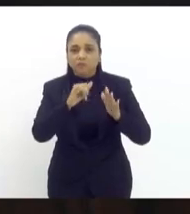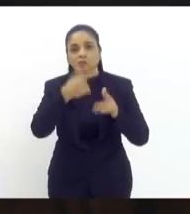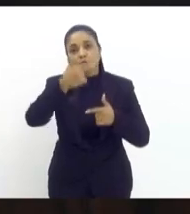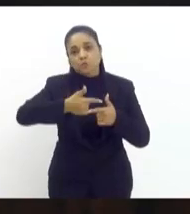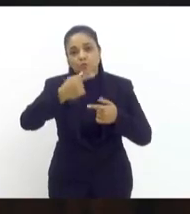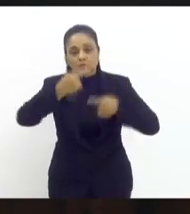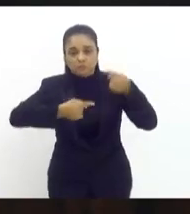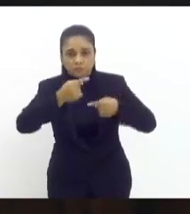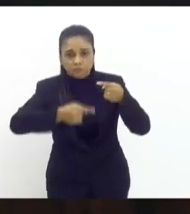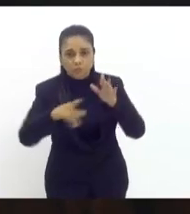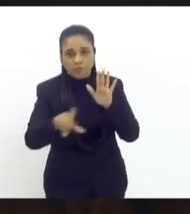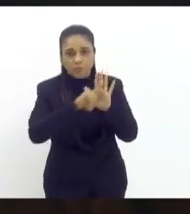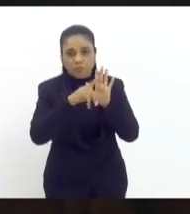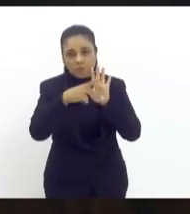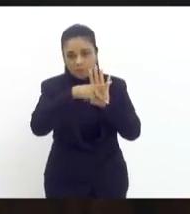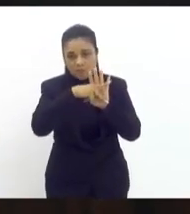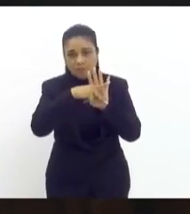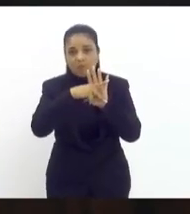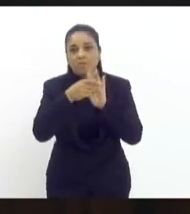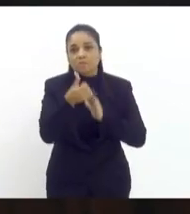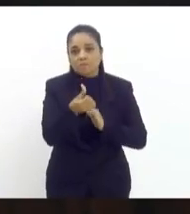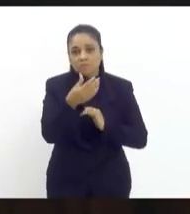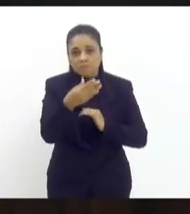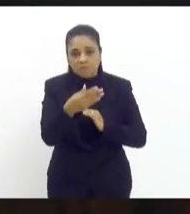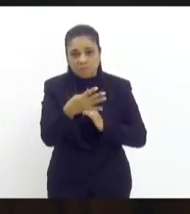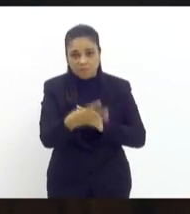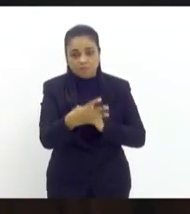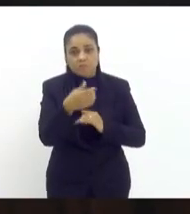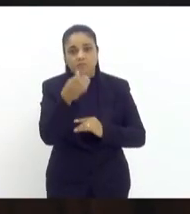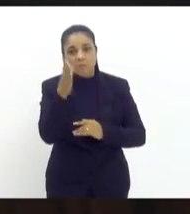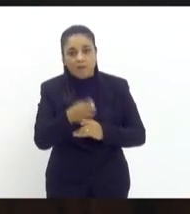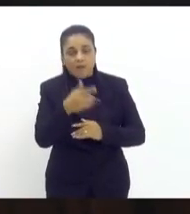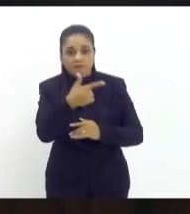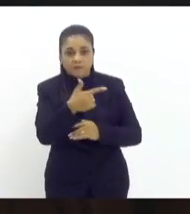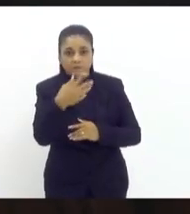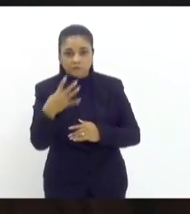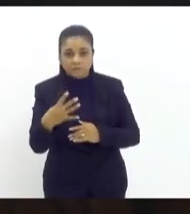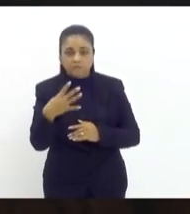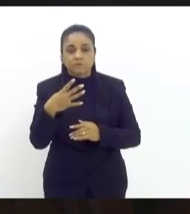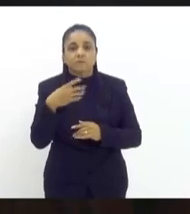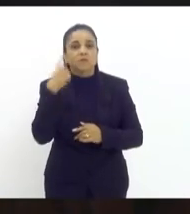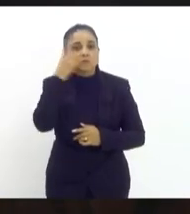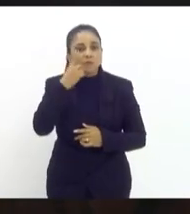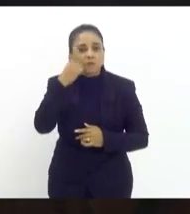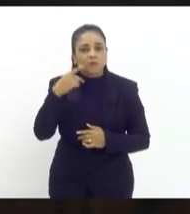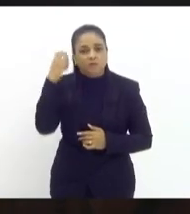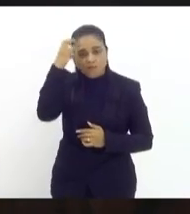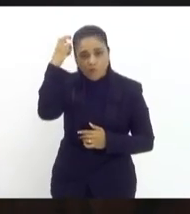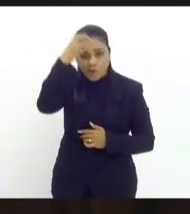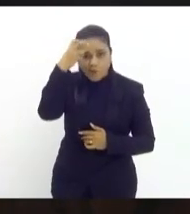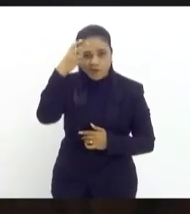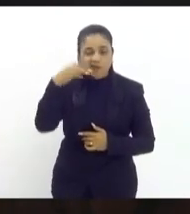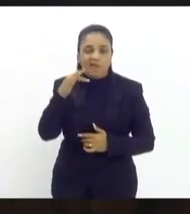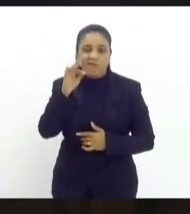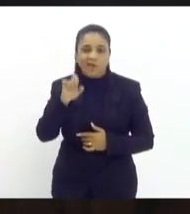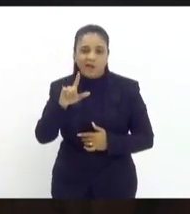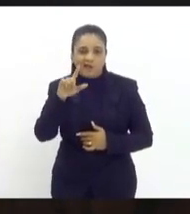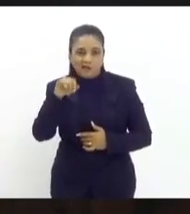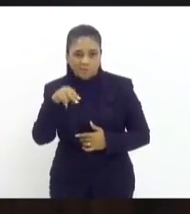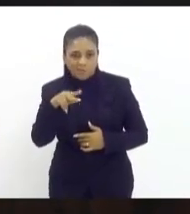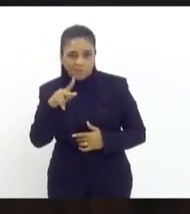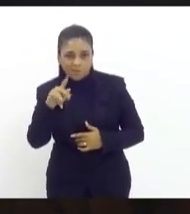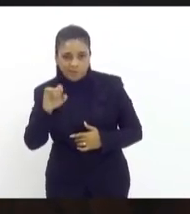em segunda discussão projeto de lei número 64 de 2023 de autoria dos deputados Verônica Lima e Felipinho Hades